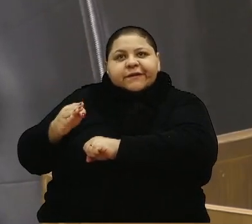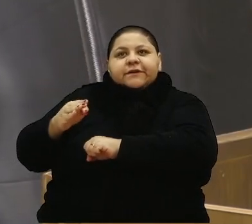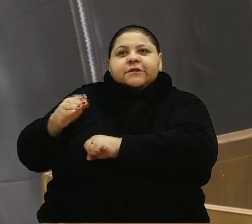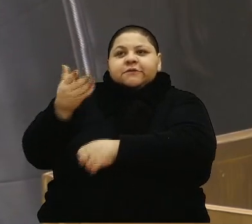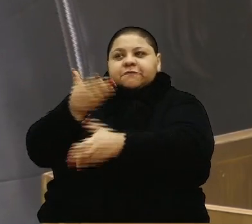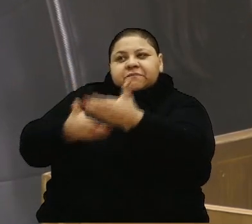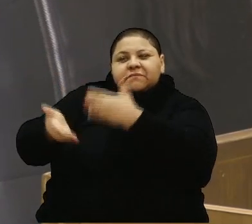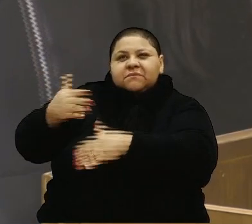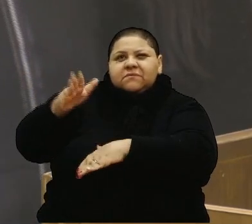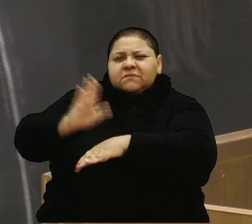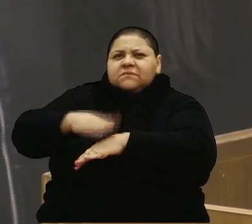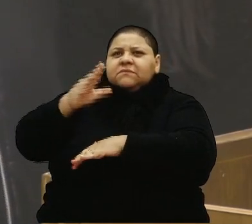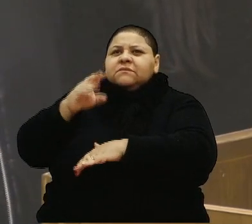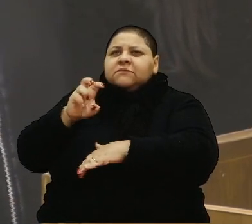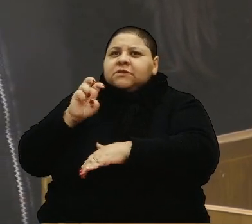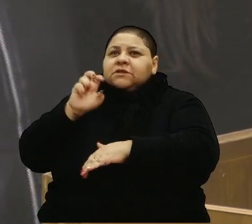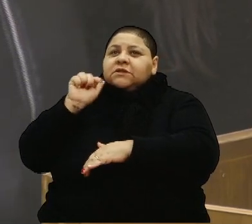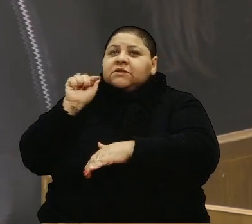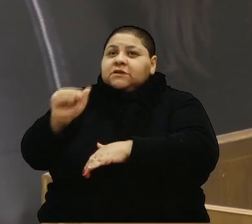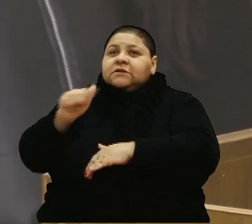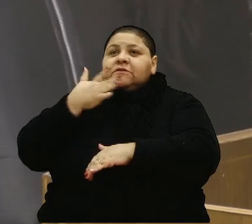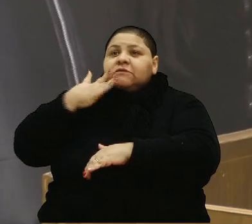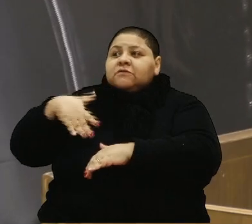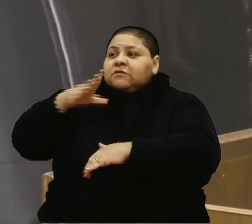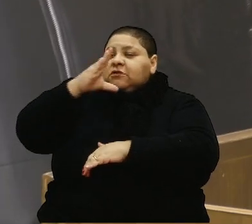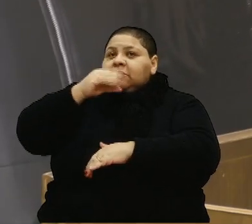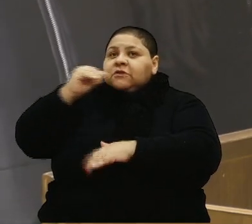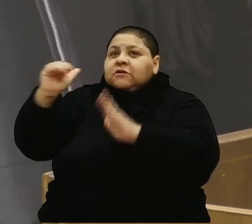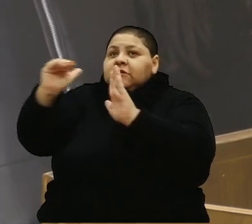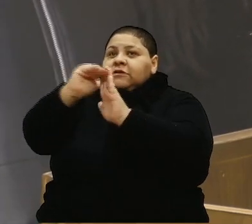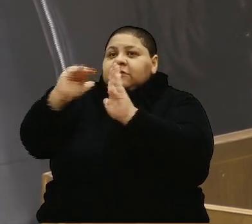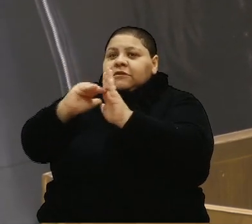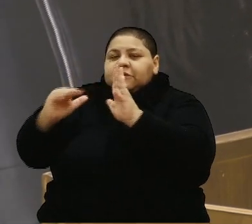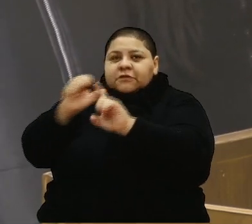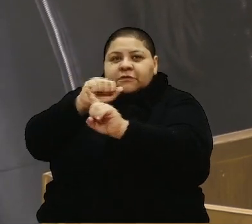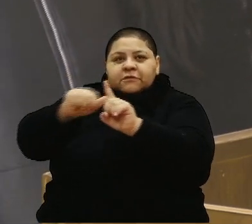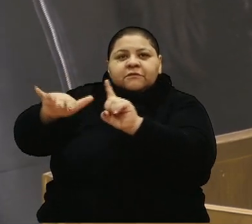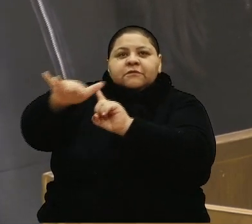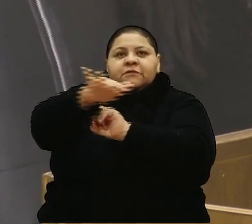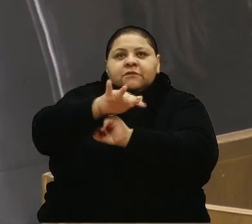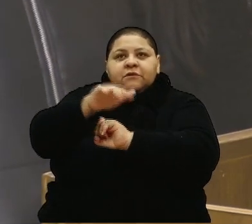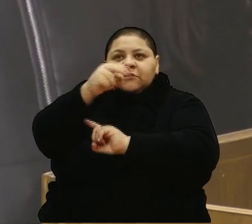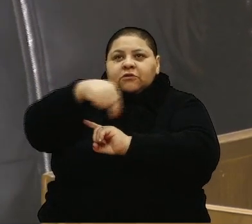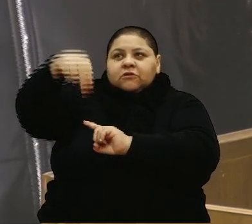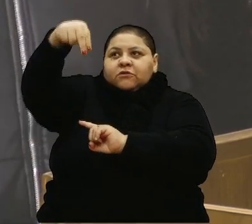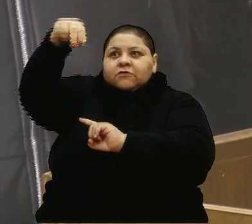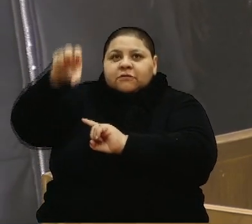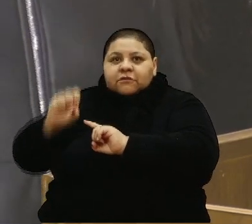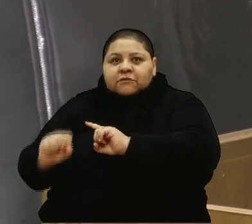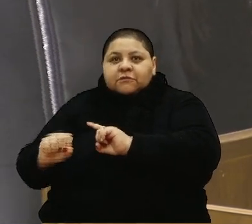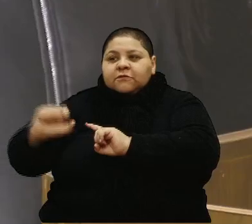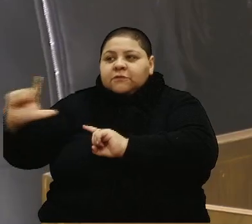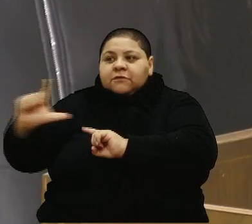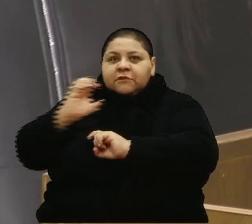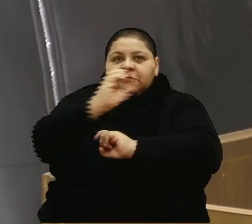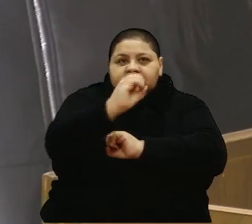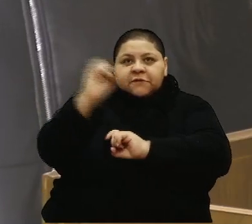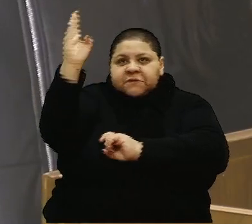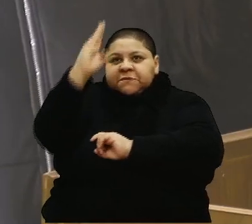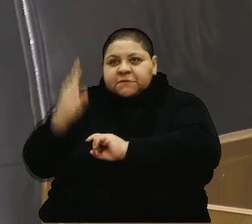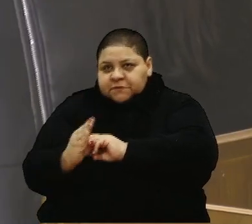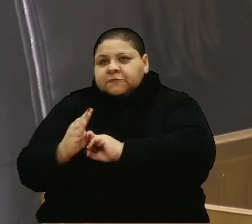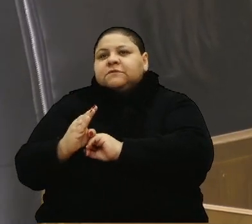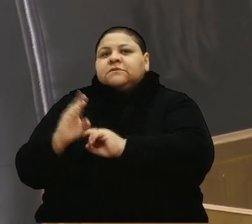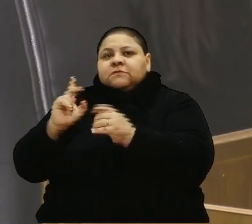atendemos mais de 5.000 crianças e adolescentes em programas sociais, de norte a sul, leste e oeste do Brasil.